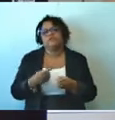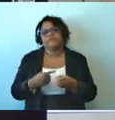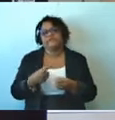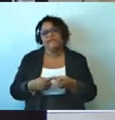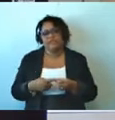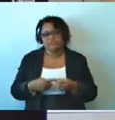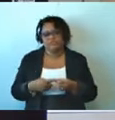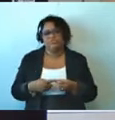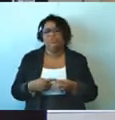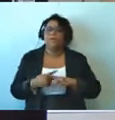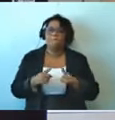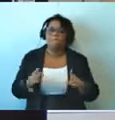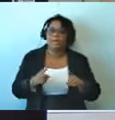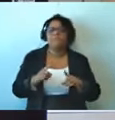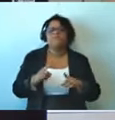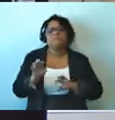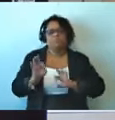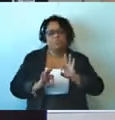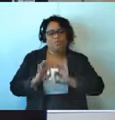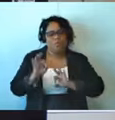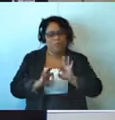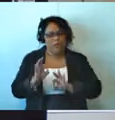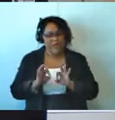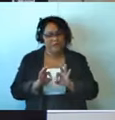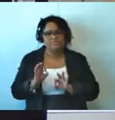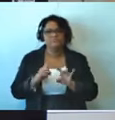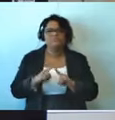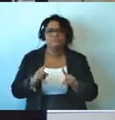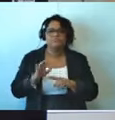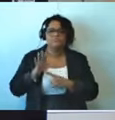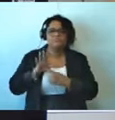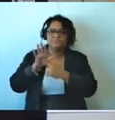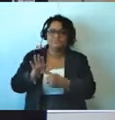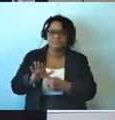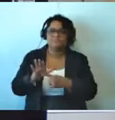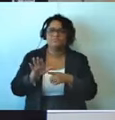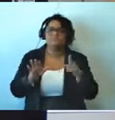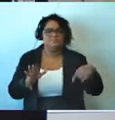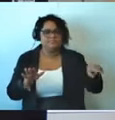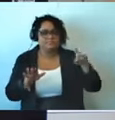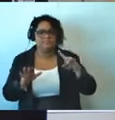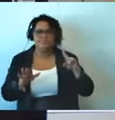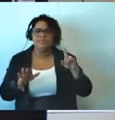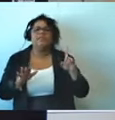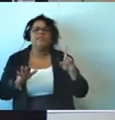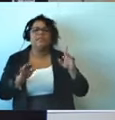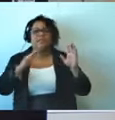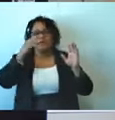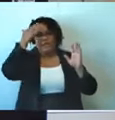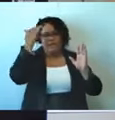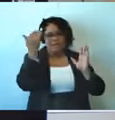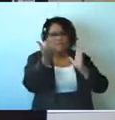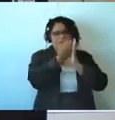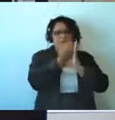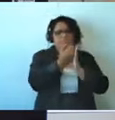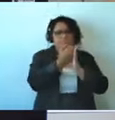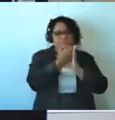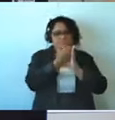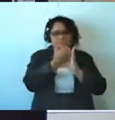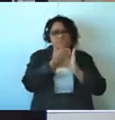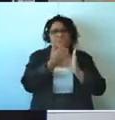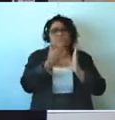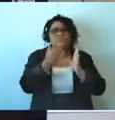que estão não participando aí de obedecer às leis e fazer um trânsito seguro, que eles pontualmente